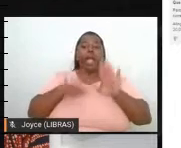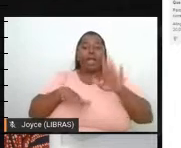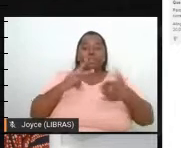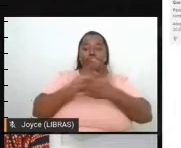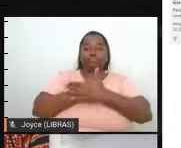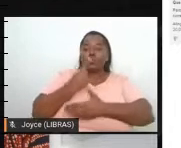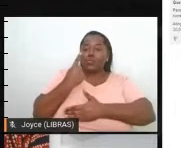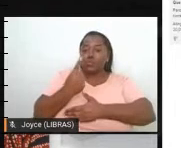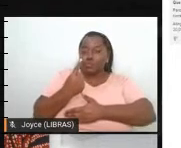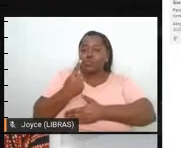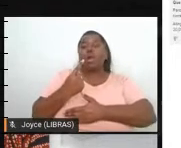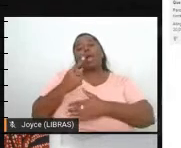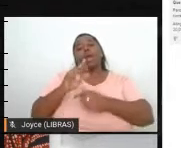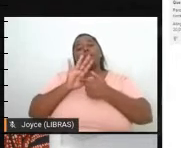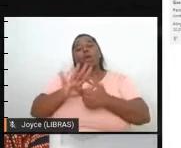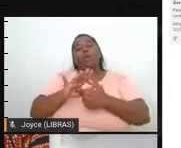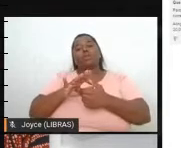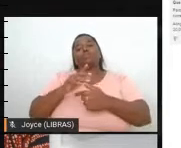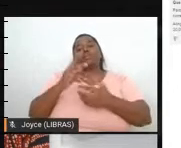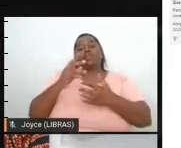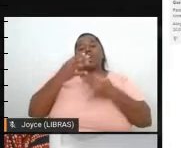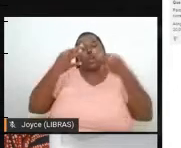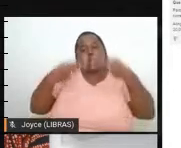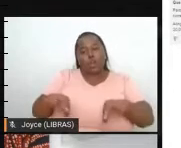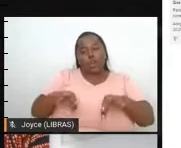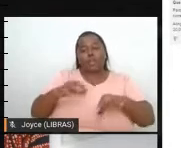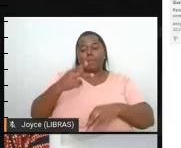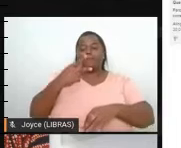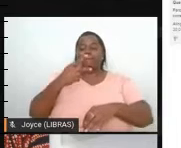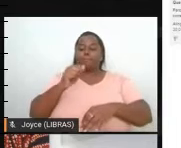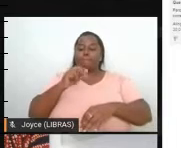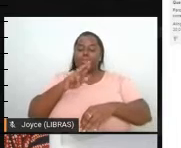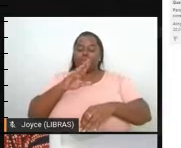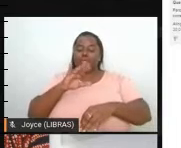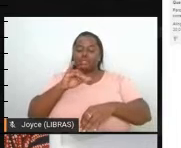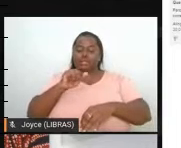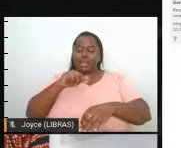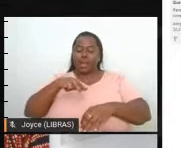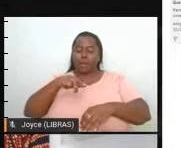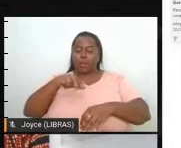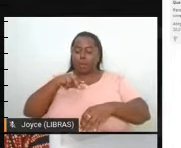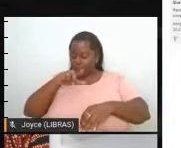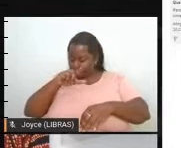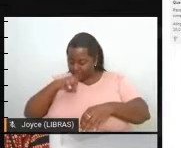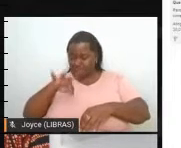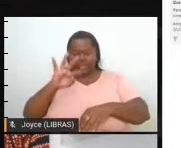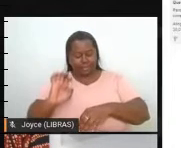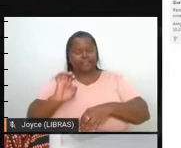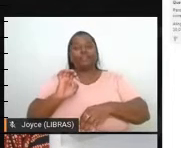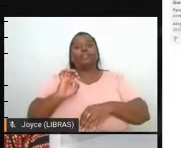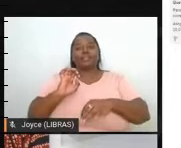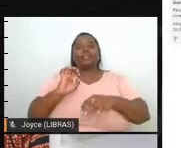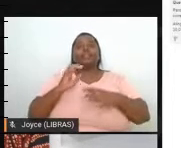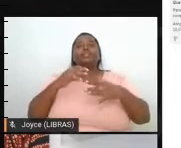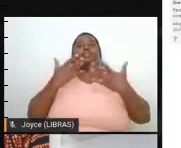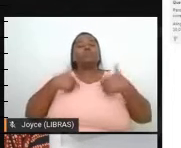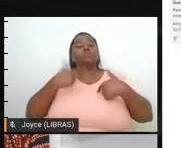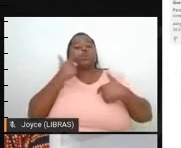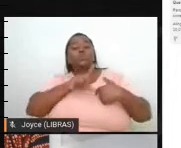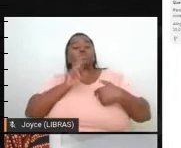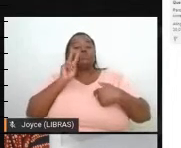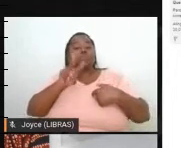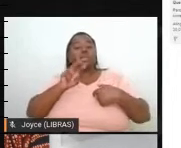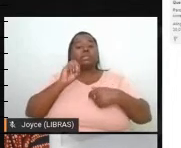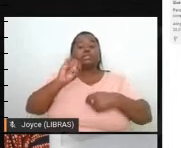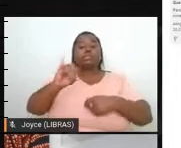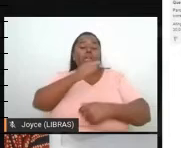no final. Mas vejam, o restante do raciocínio ele acertou todo, tá? Então, eu consigo até verificar se o aluno